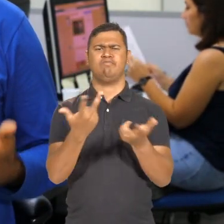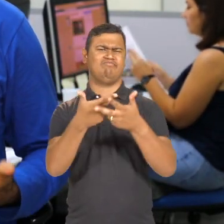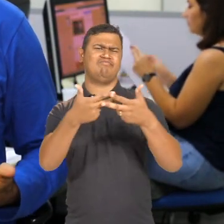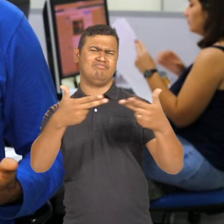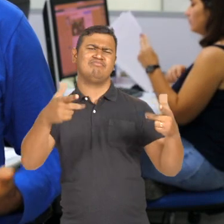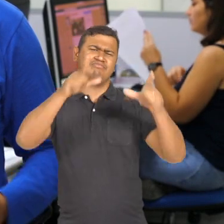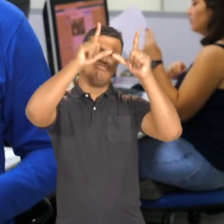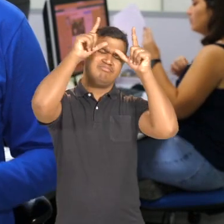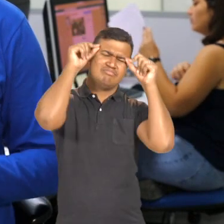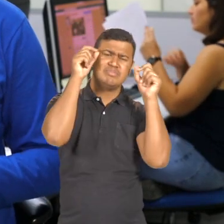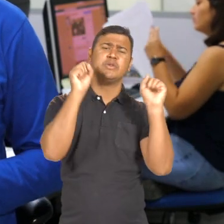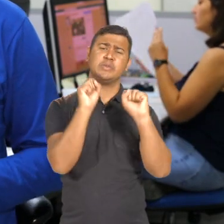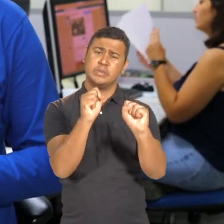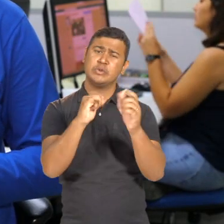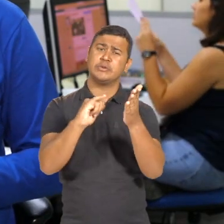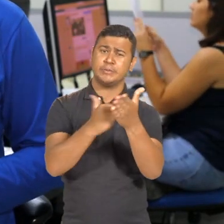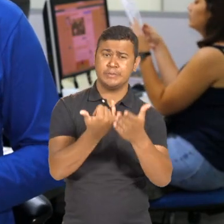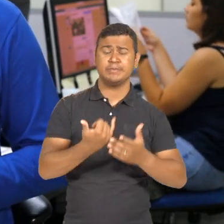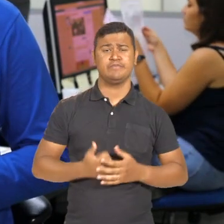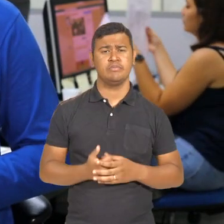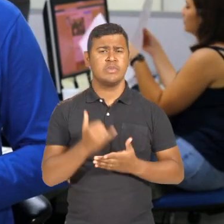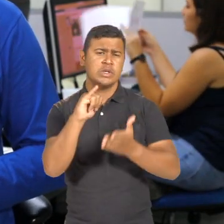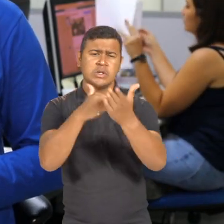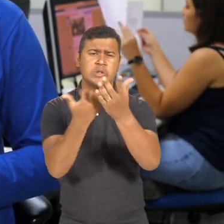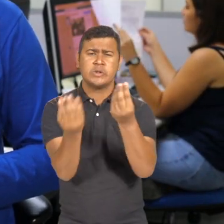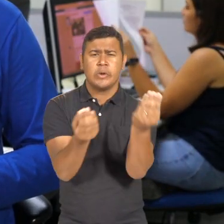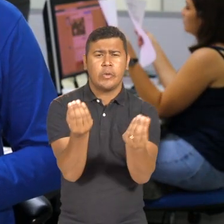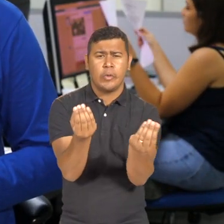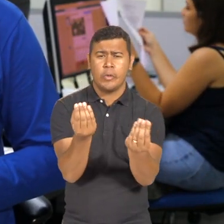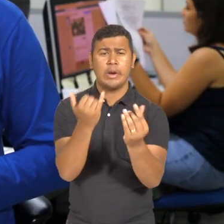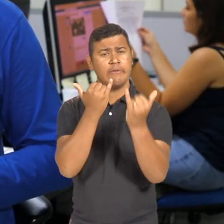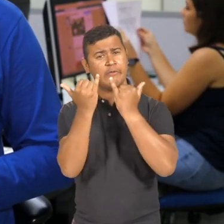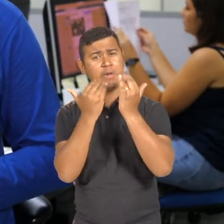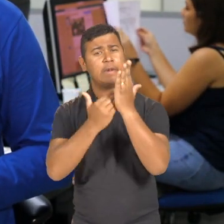informações e também se inscrever, acesse o